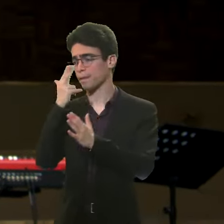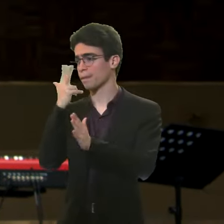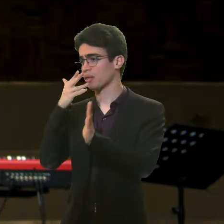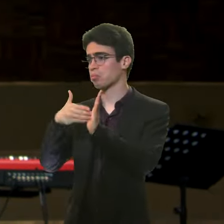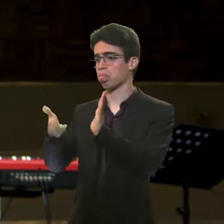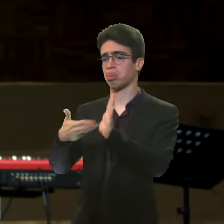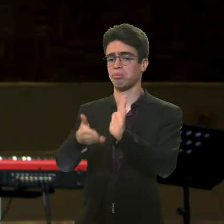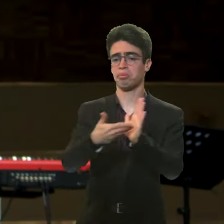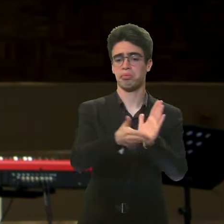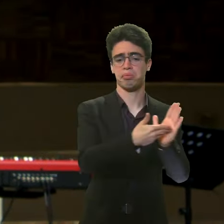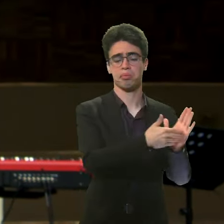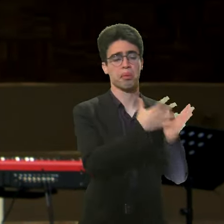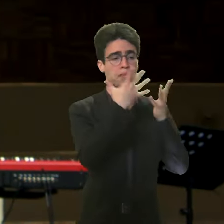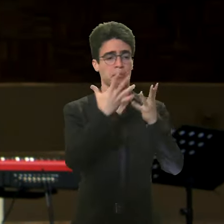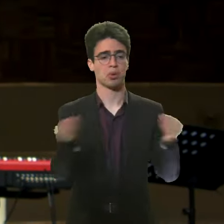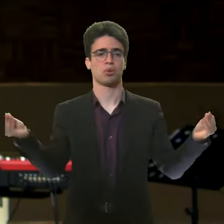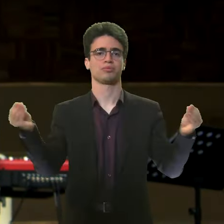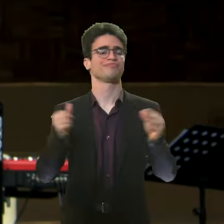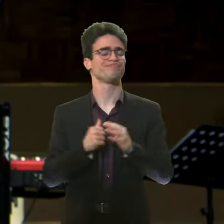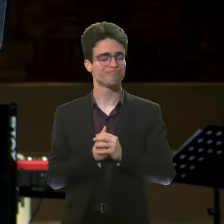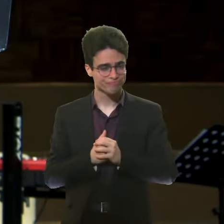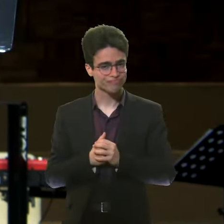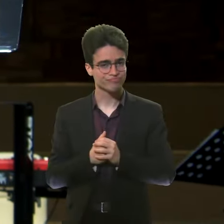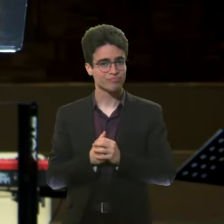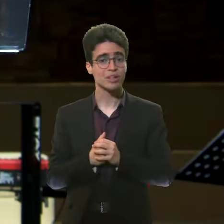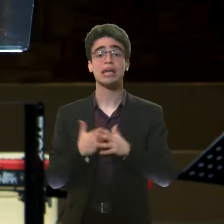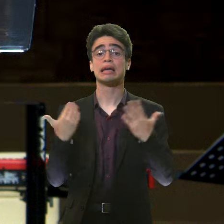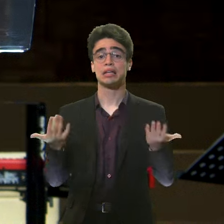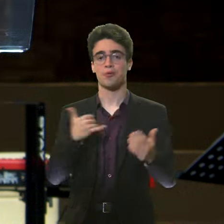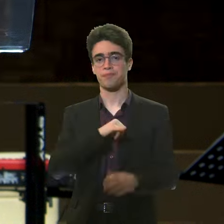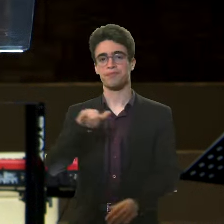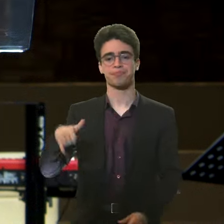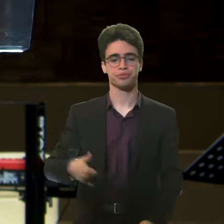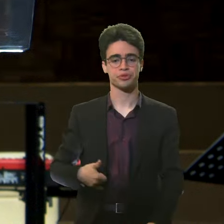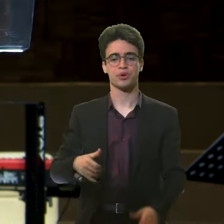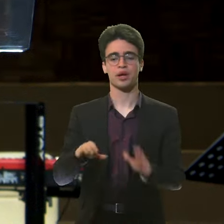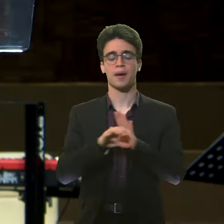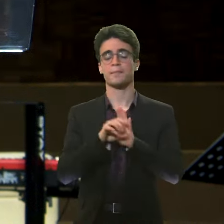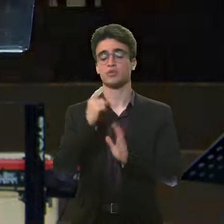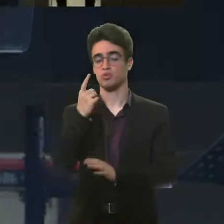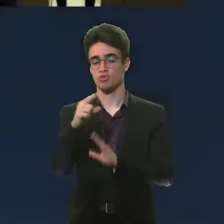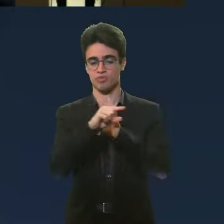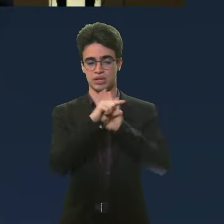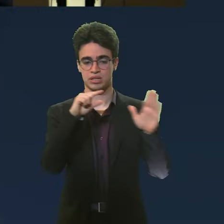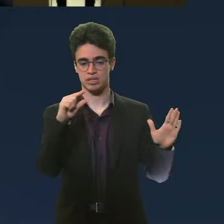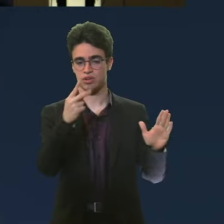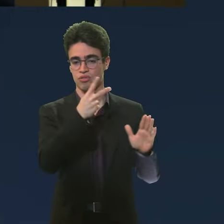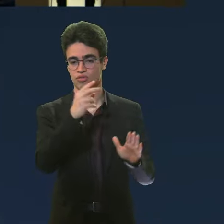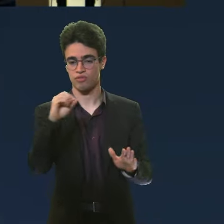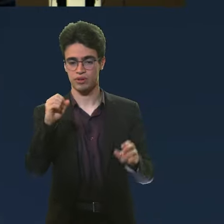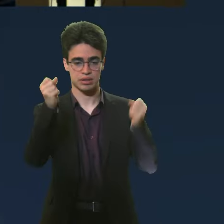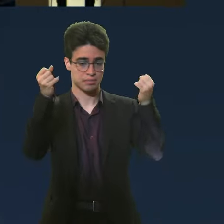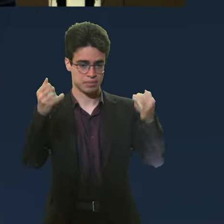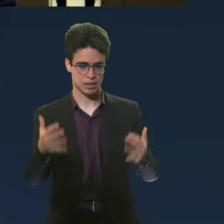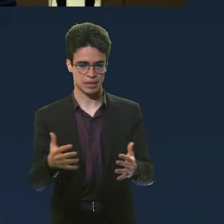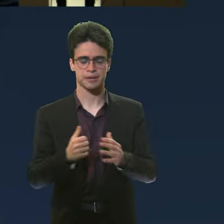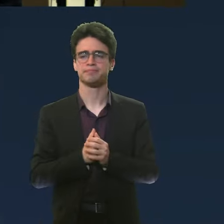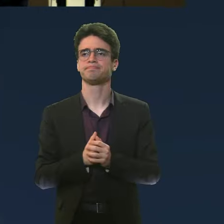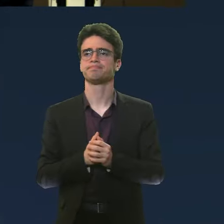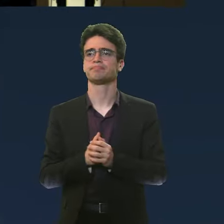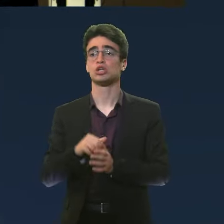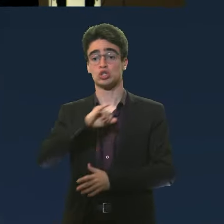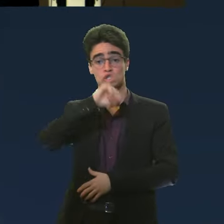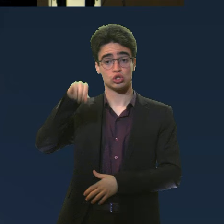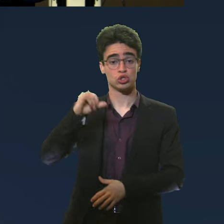só. E a Bíblia vai dizer em Jó 1, versículo 20 a 22. Ao ouvir isso, as notícias,